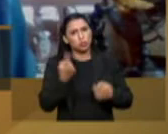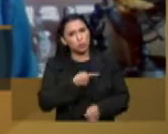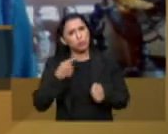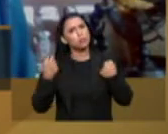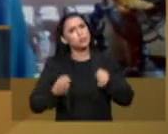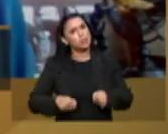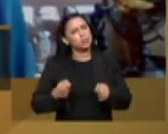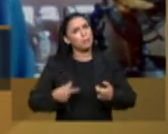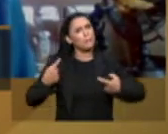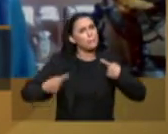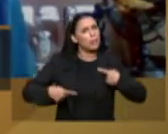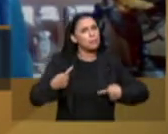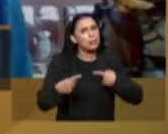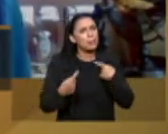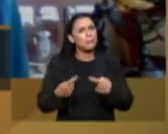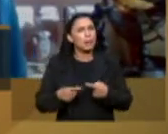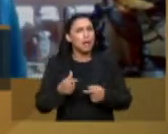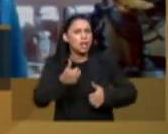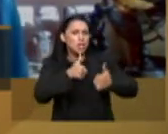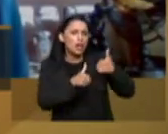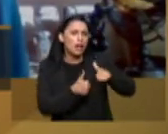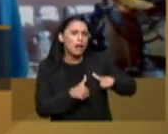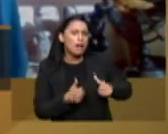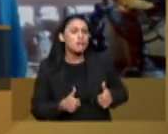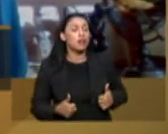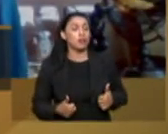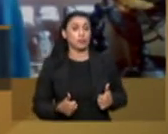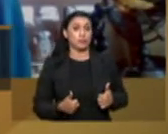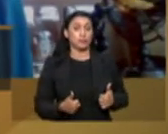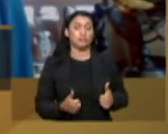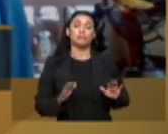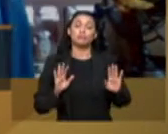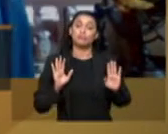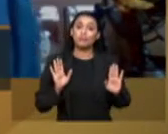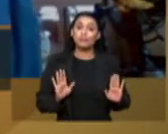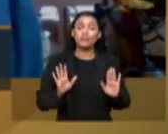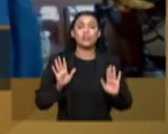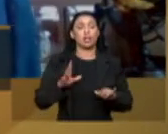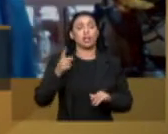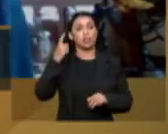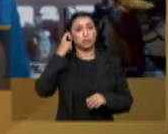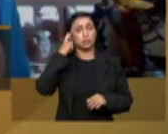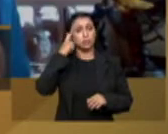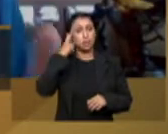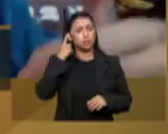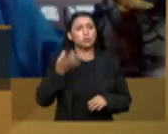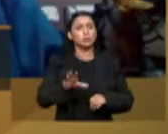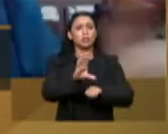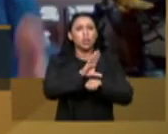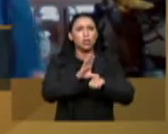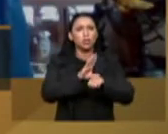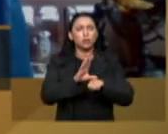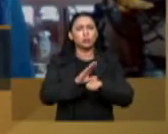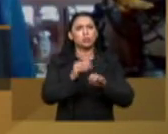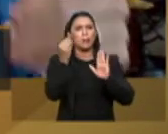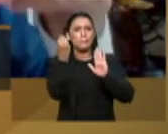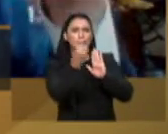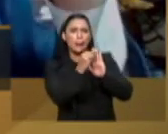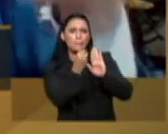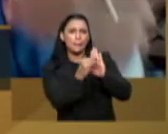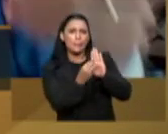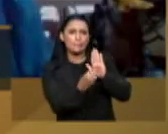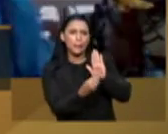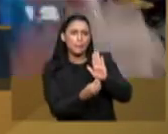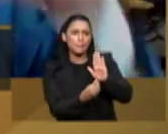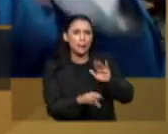aqui debater e avaliar? É a ideia de que a Constituição Federal, em vários dispositivos,